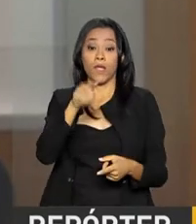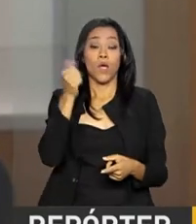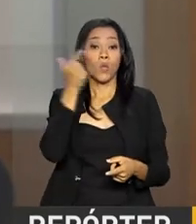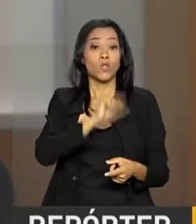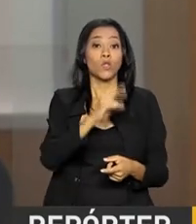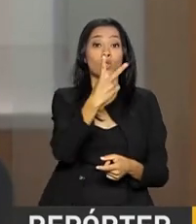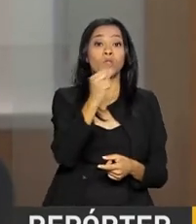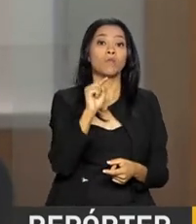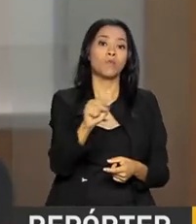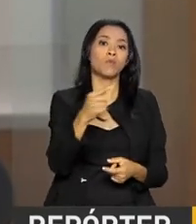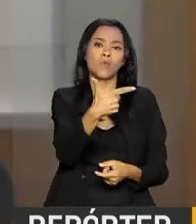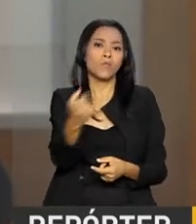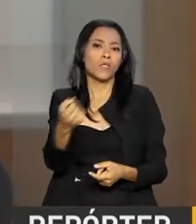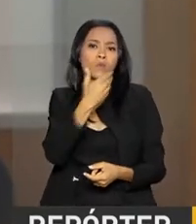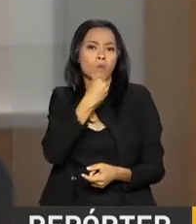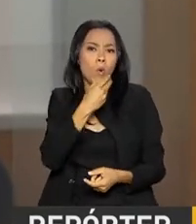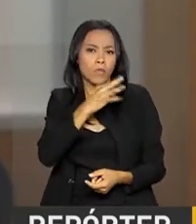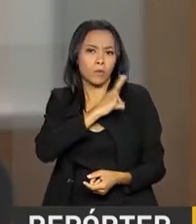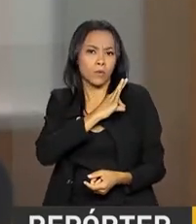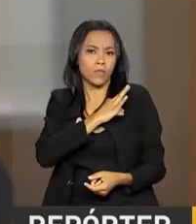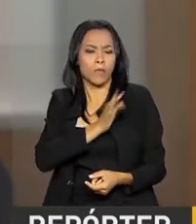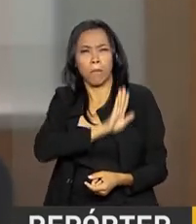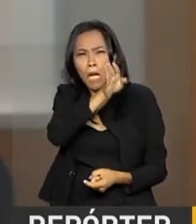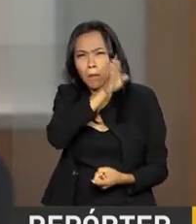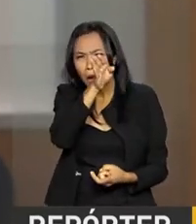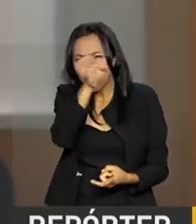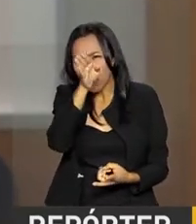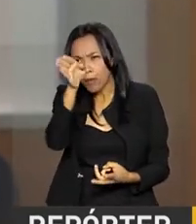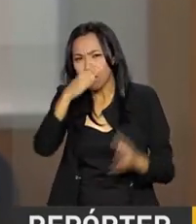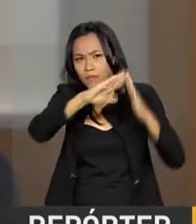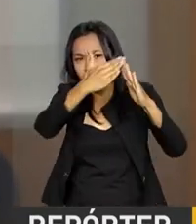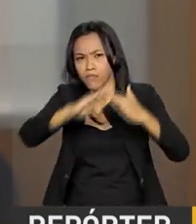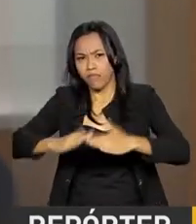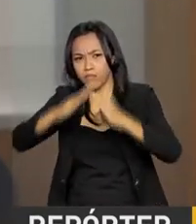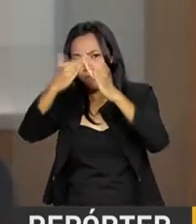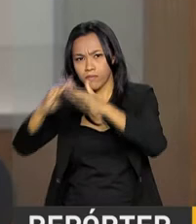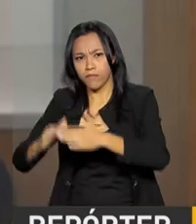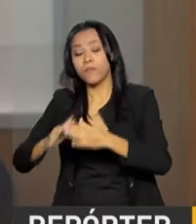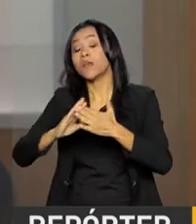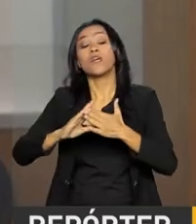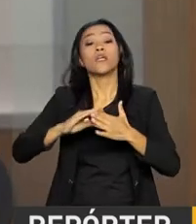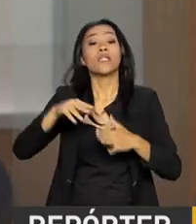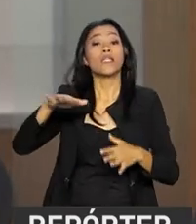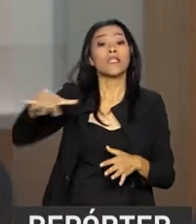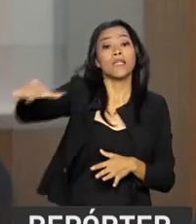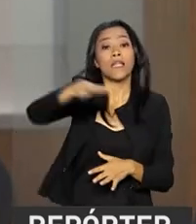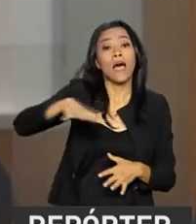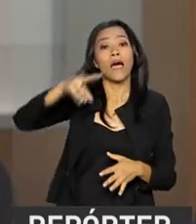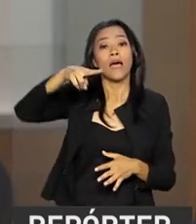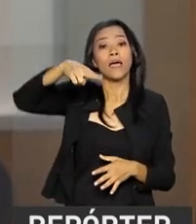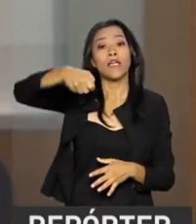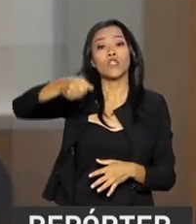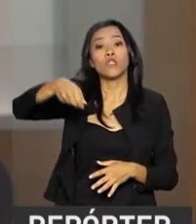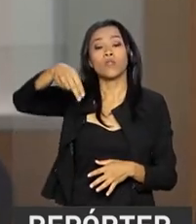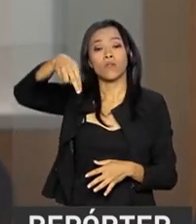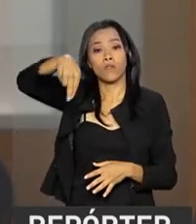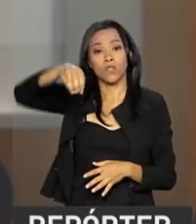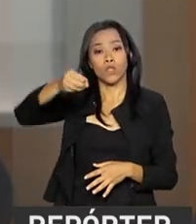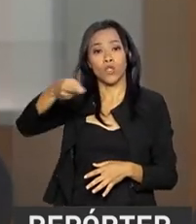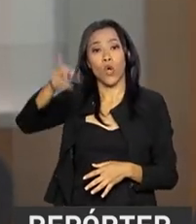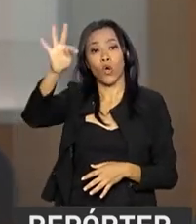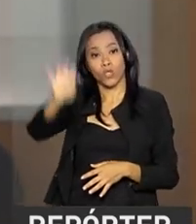de cerco às comunidades citadas na zona norte do rio de janeiro e dessa maneira